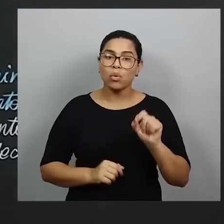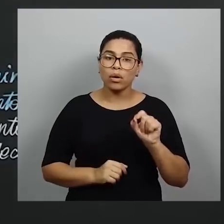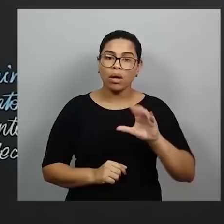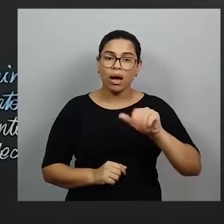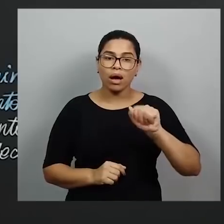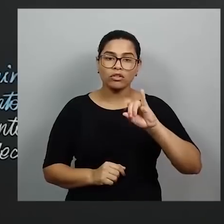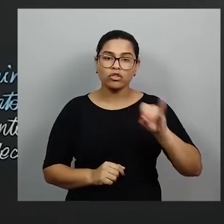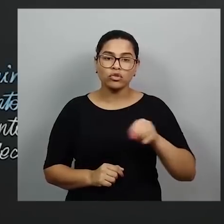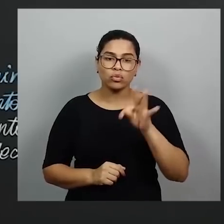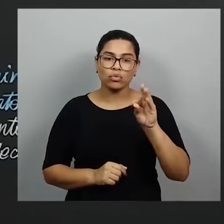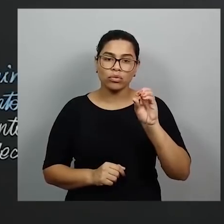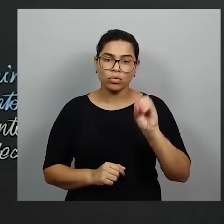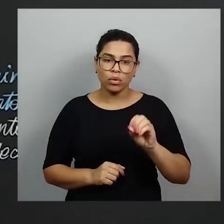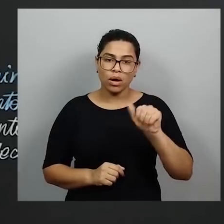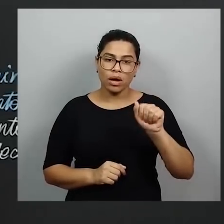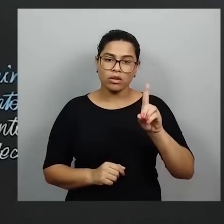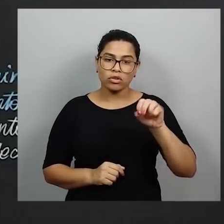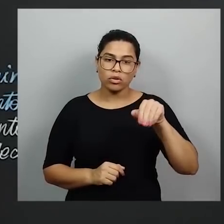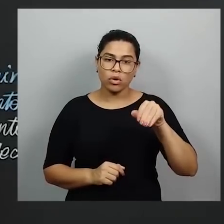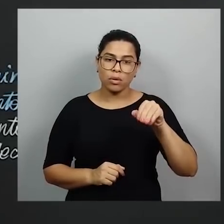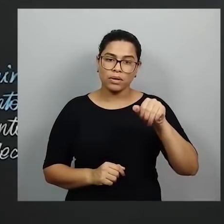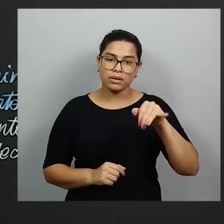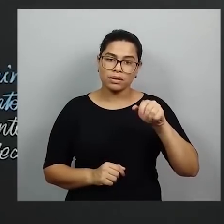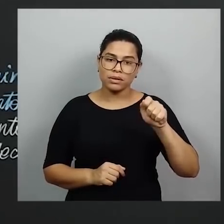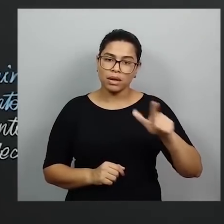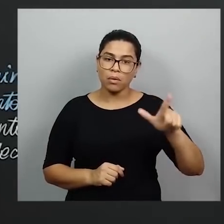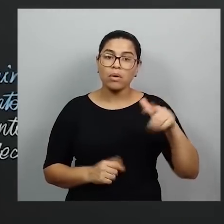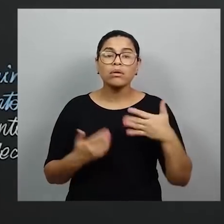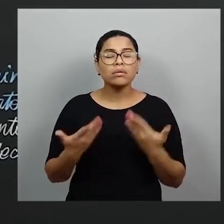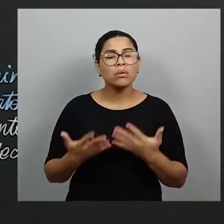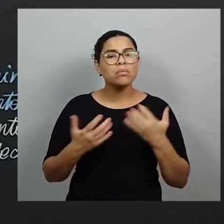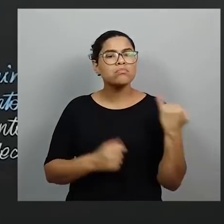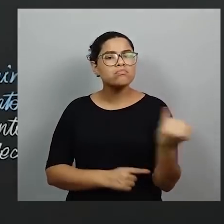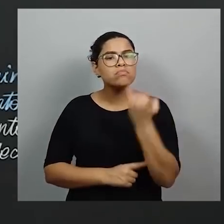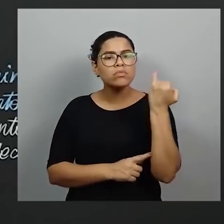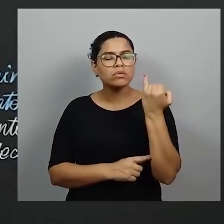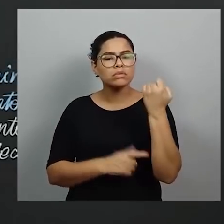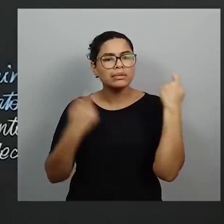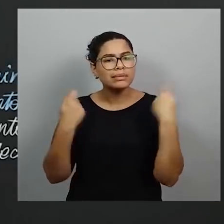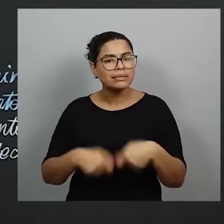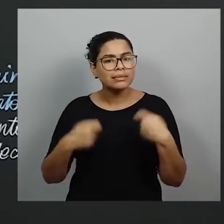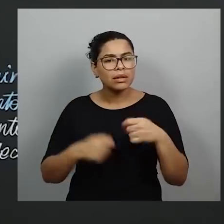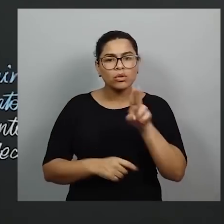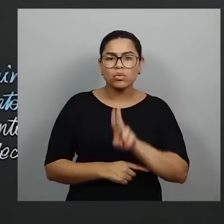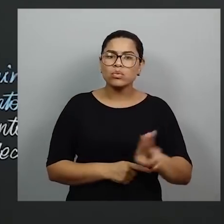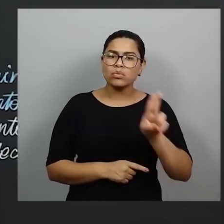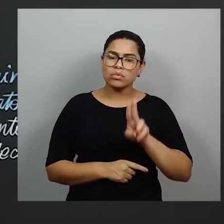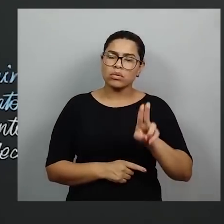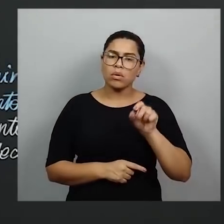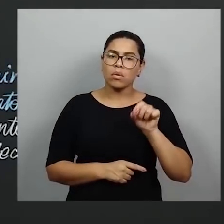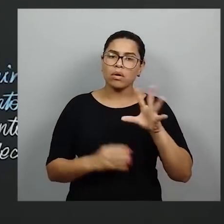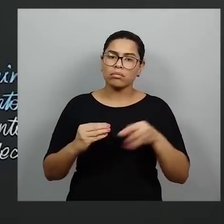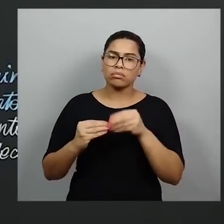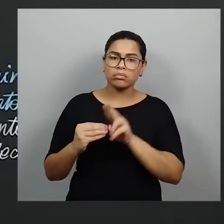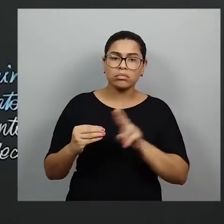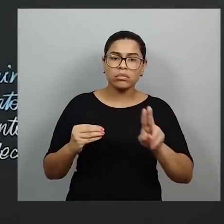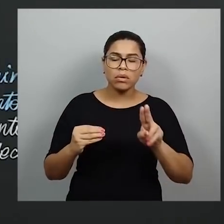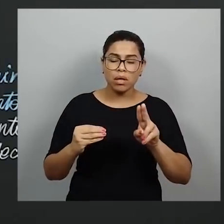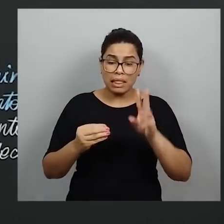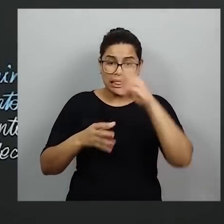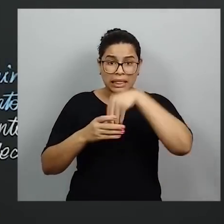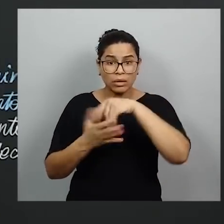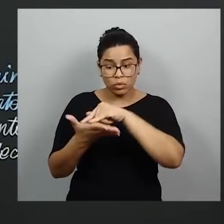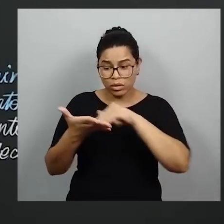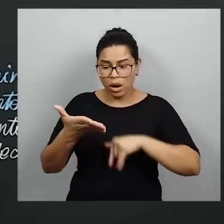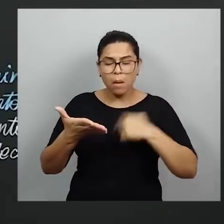o adjunto adnominal. É importante você reconhecer a necessidade de usar o complemento nominal no seu texto,